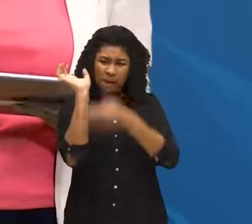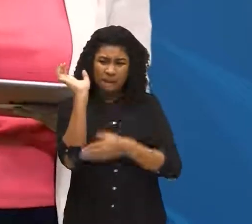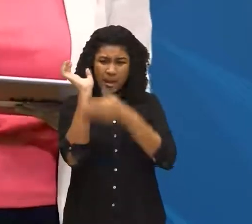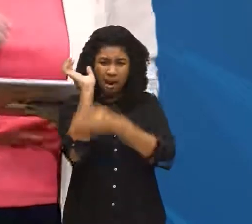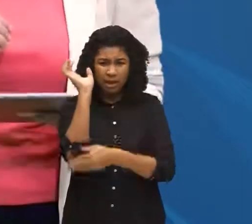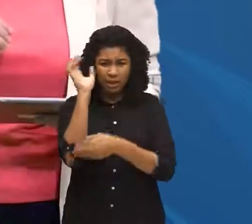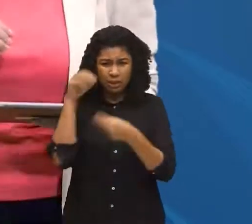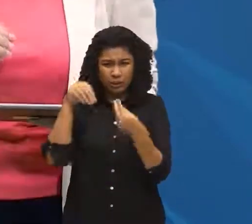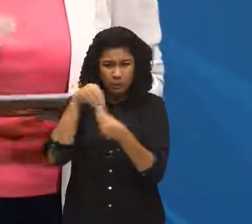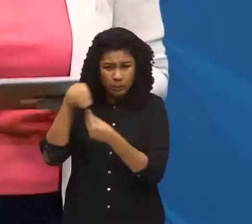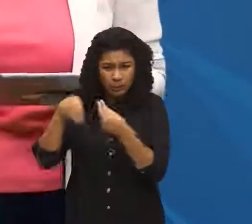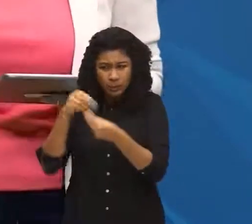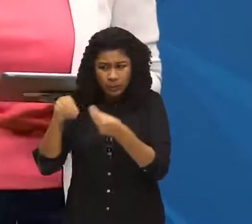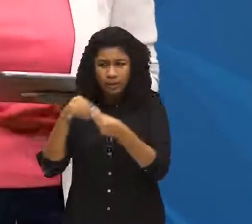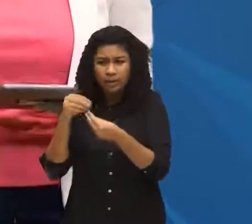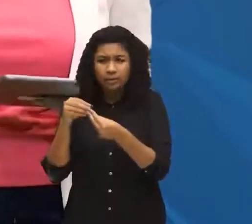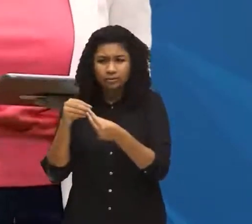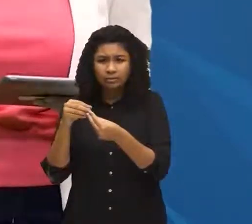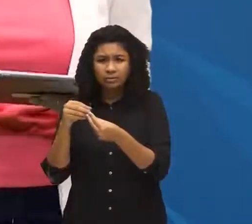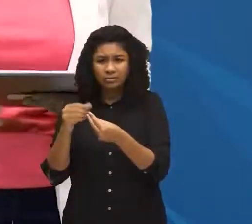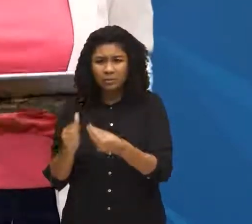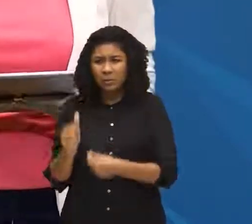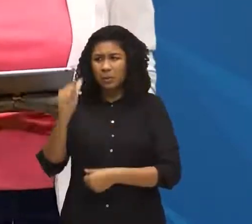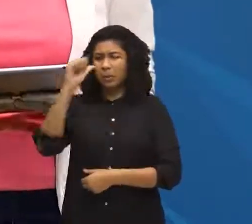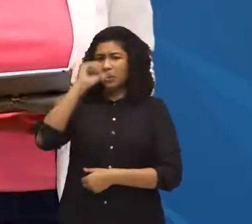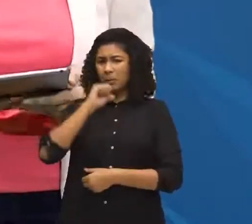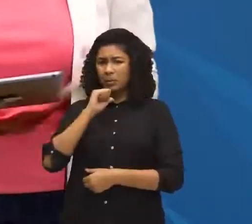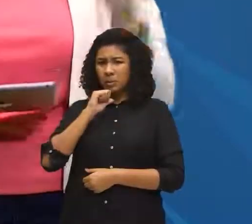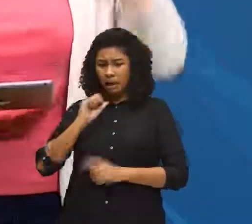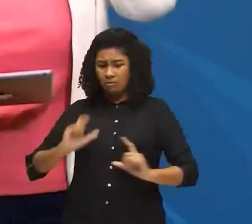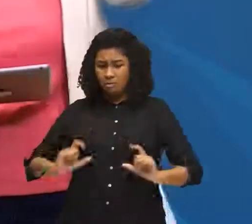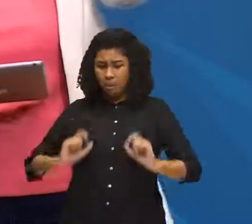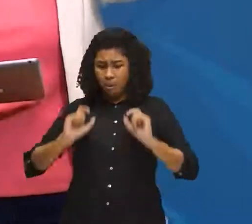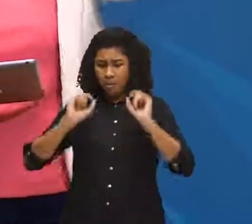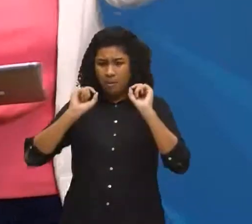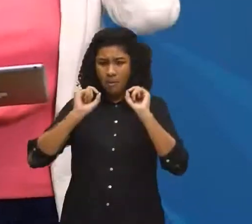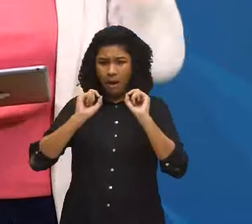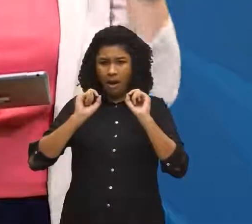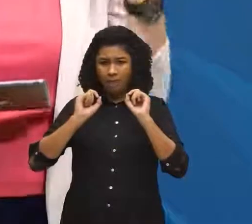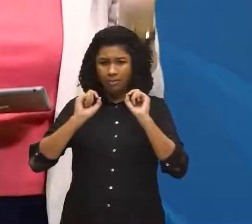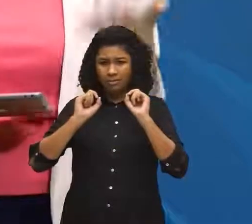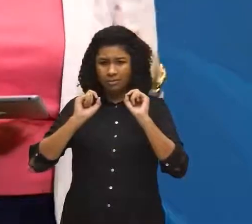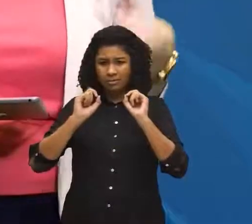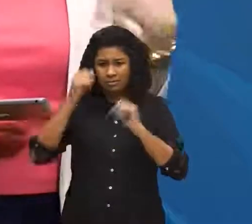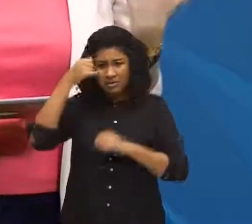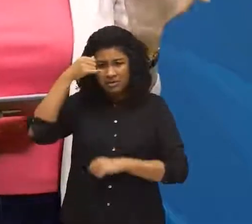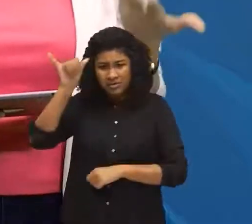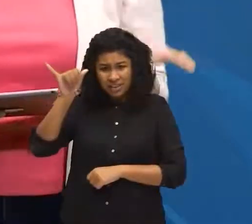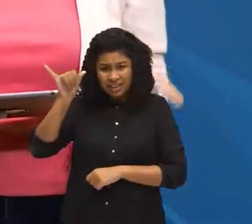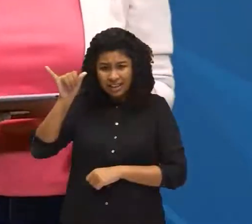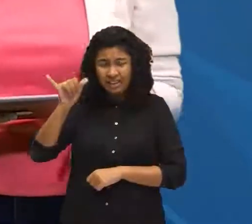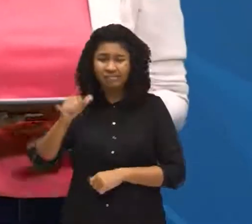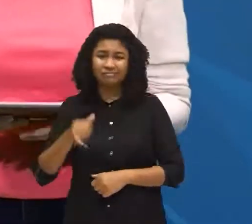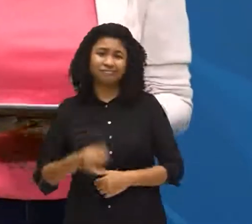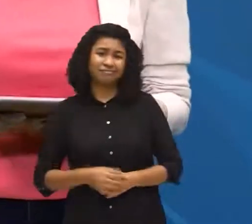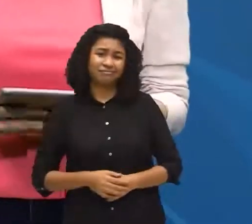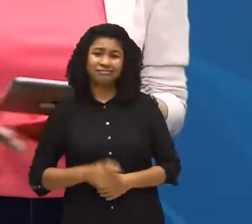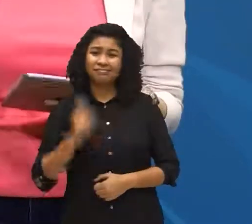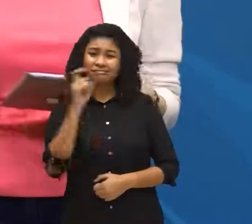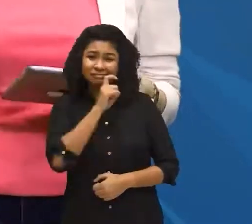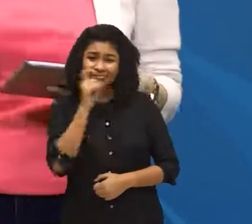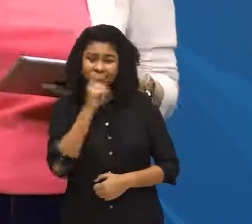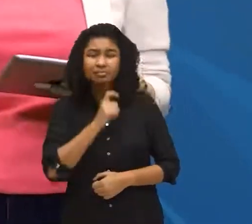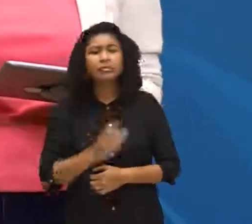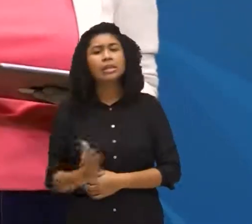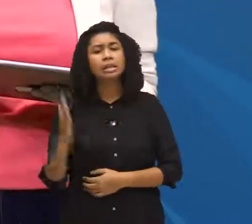células cancerígenas, perdão, é fake, tá, gente? É falso. A gente sabe que muitos dos alimentos, manter hábitos de vida saudáveis ajuda